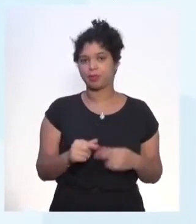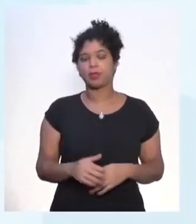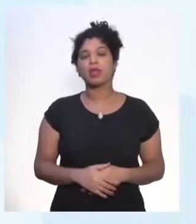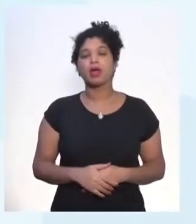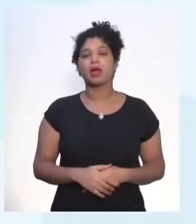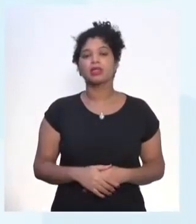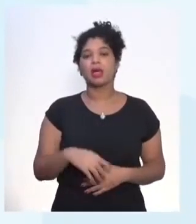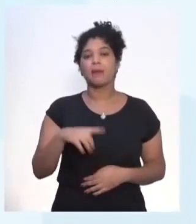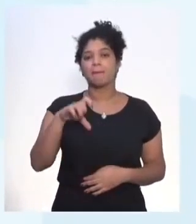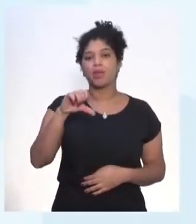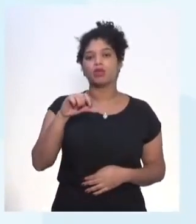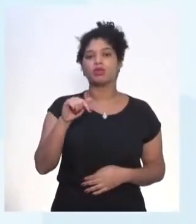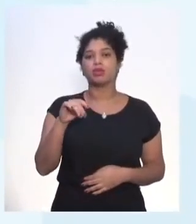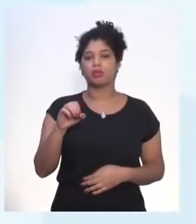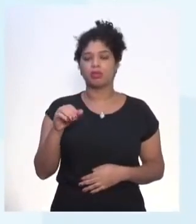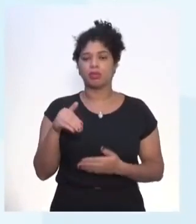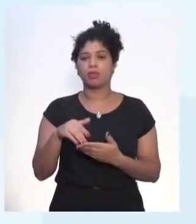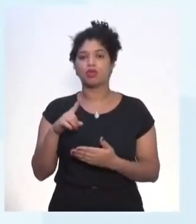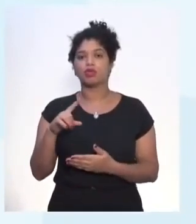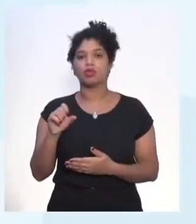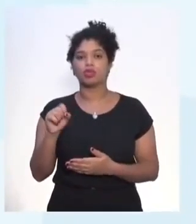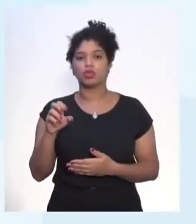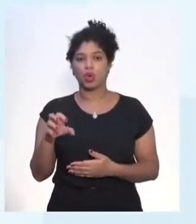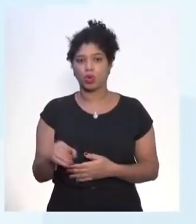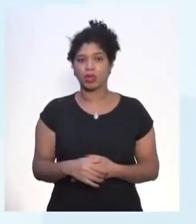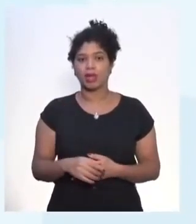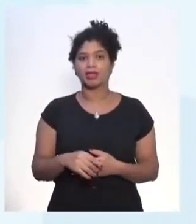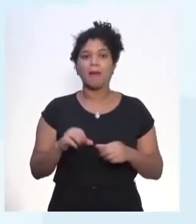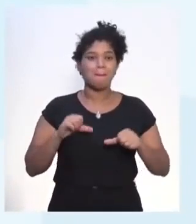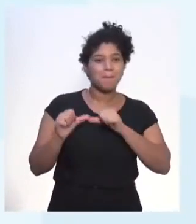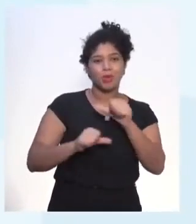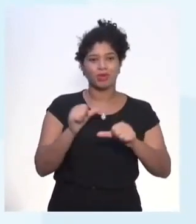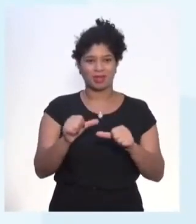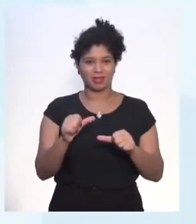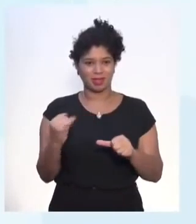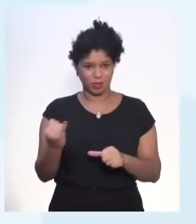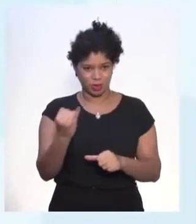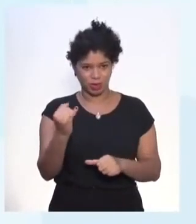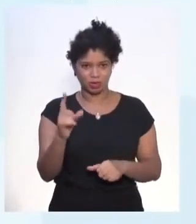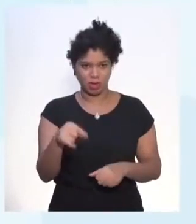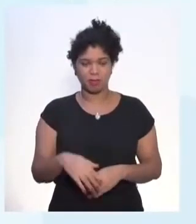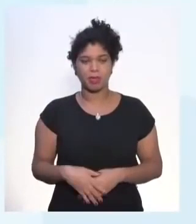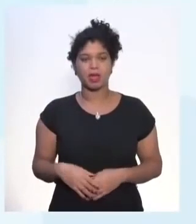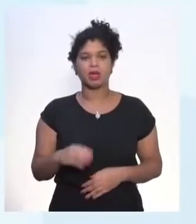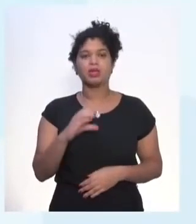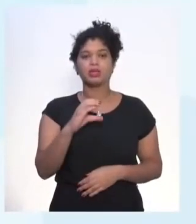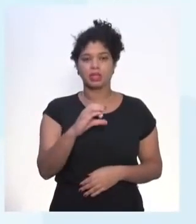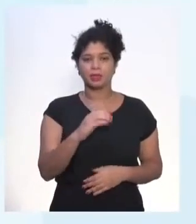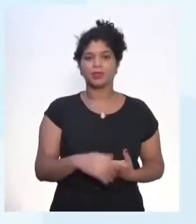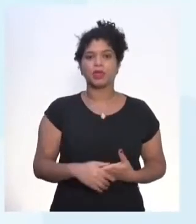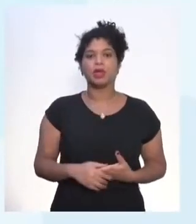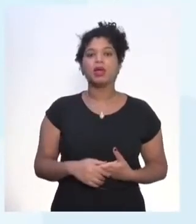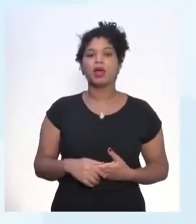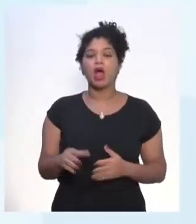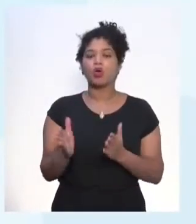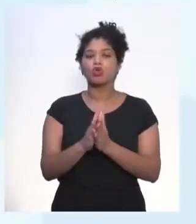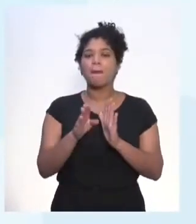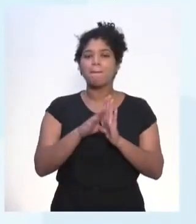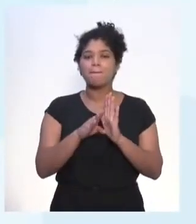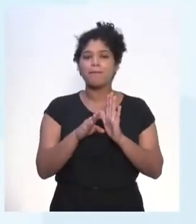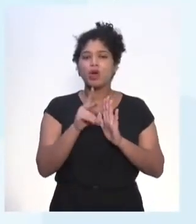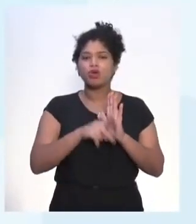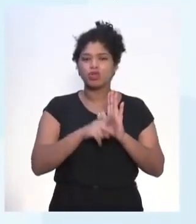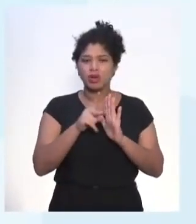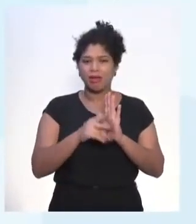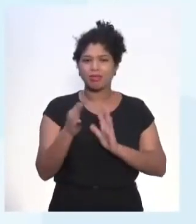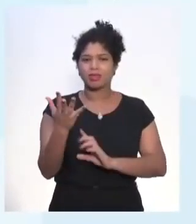um grande aumento no número de projetos artísticos, com o surgimento de agências especializadas em arte pública a se estabelecer entre os Estados Unidos e a